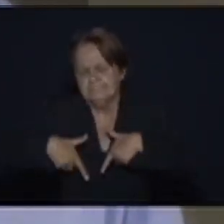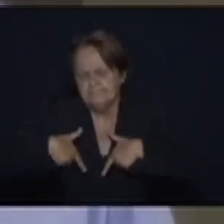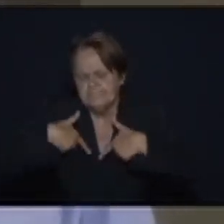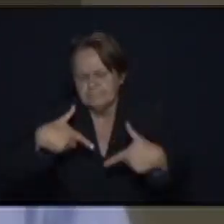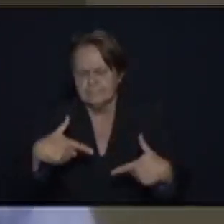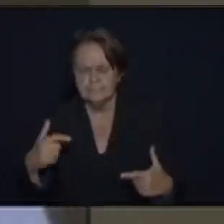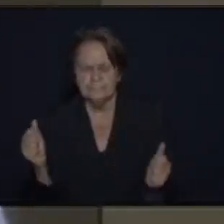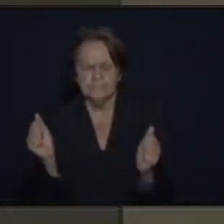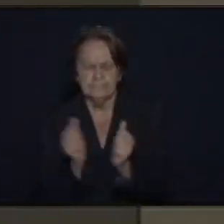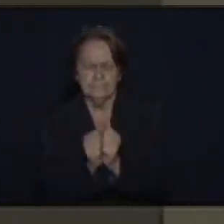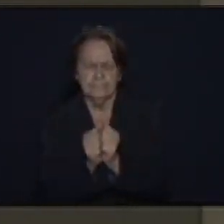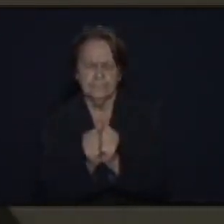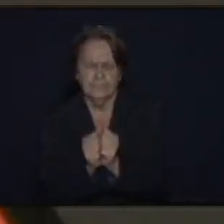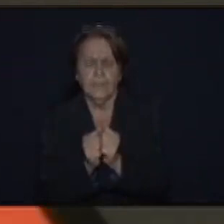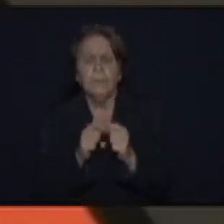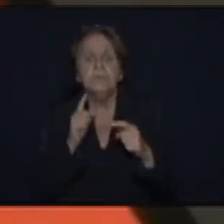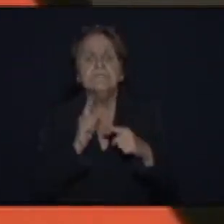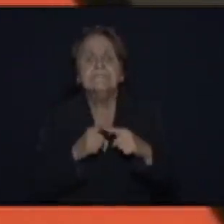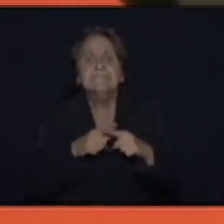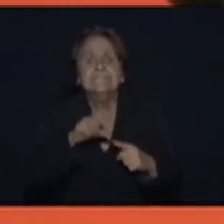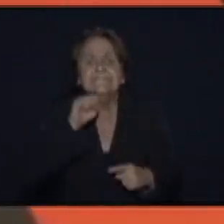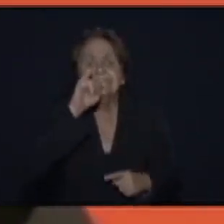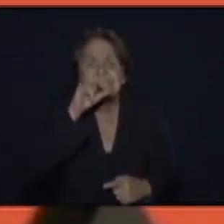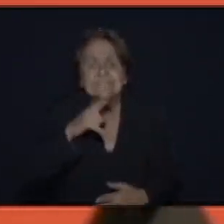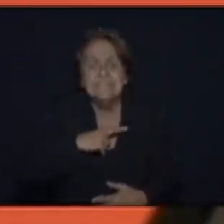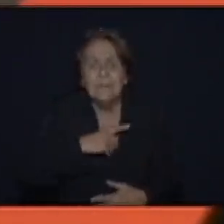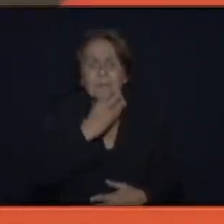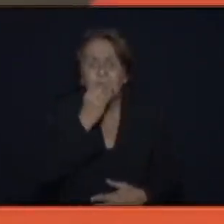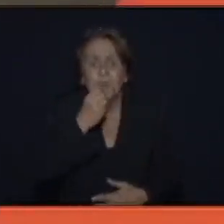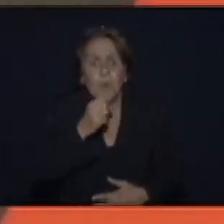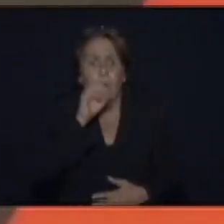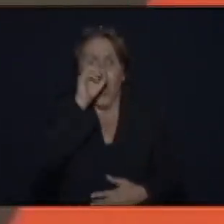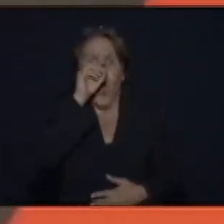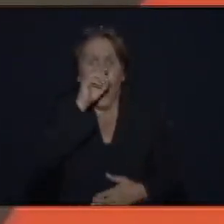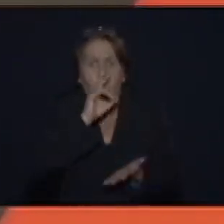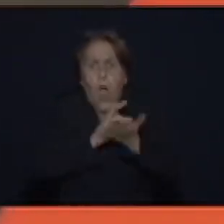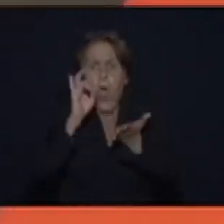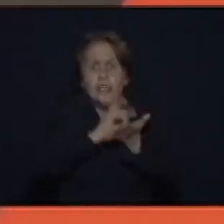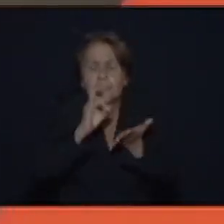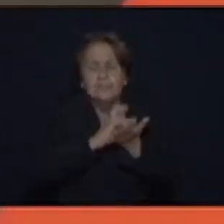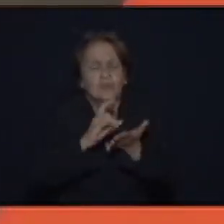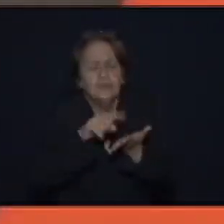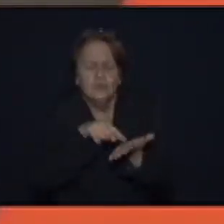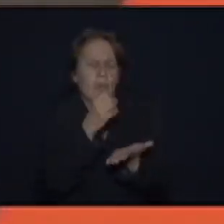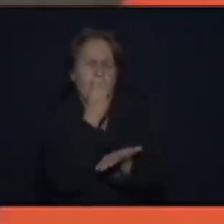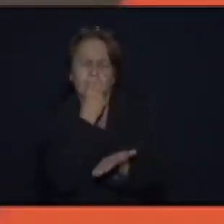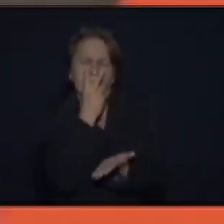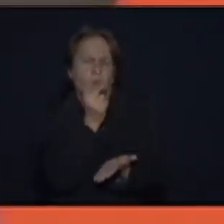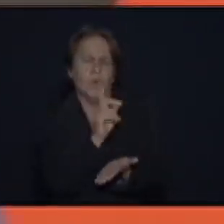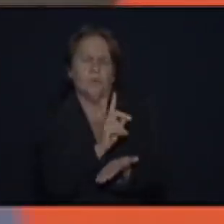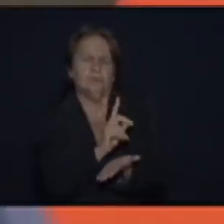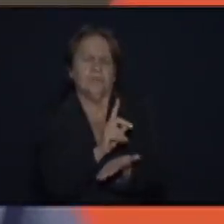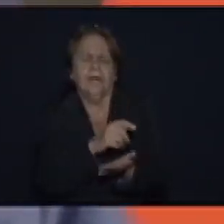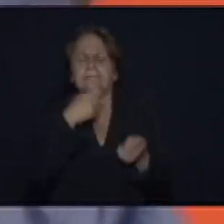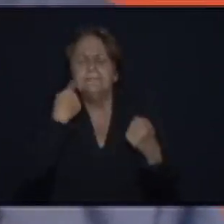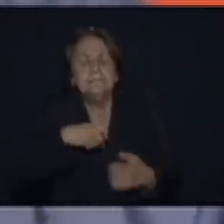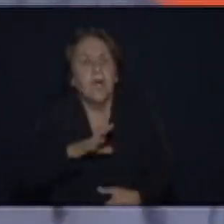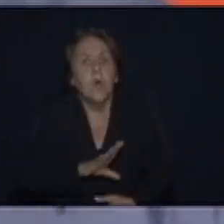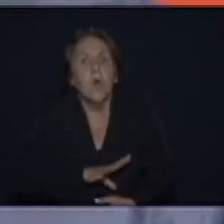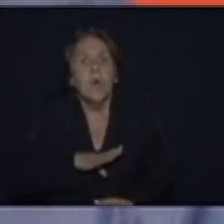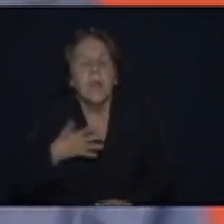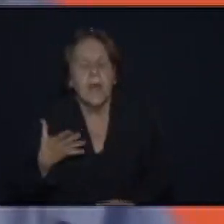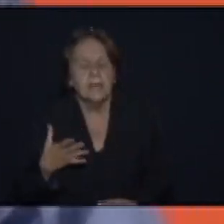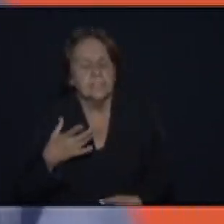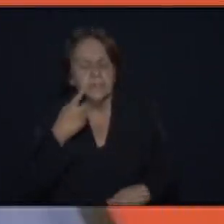construir uma nação com tanto ódio com tanto rancor com tanta sede de vingança é preciso muita coragem para